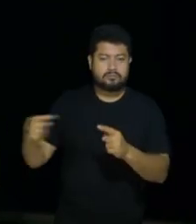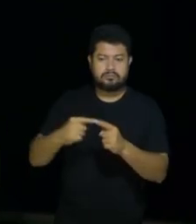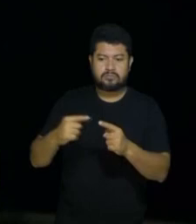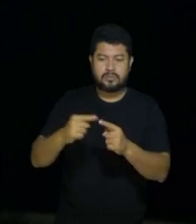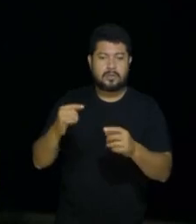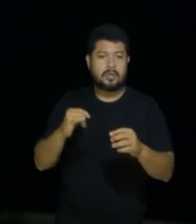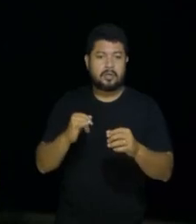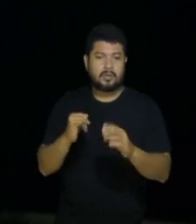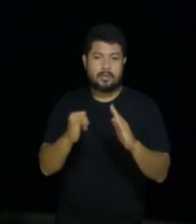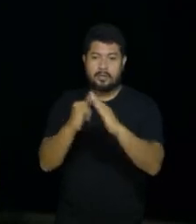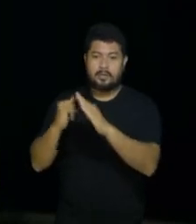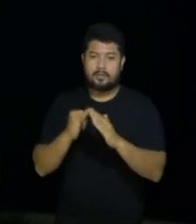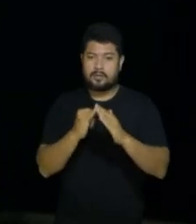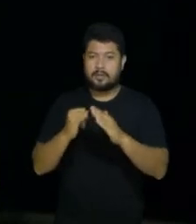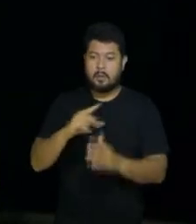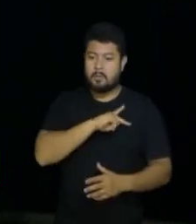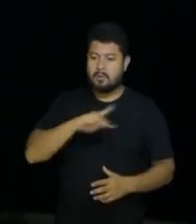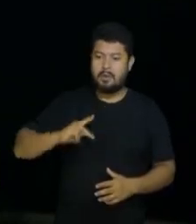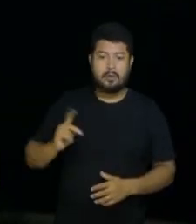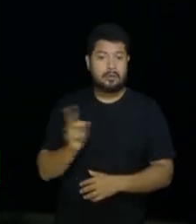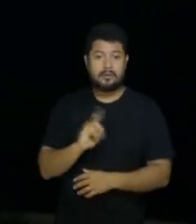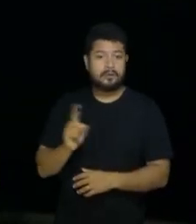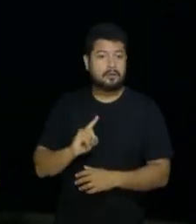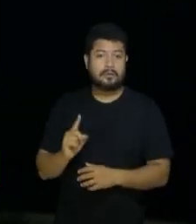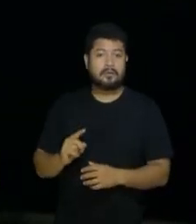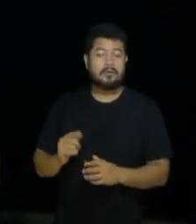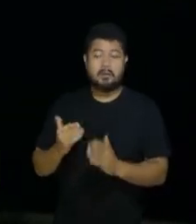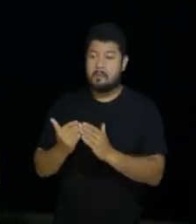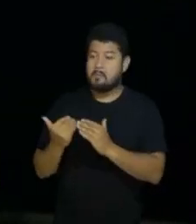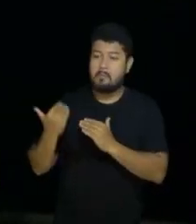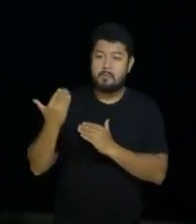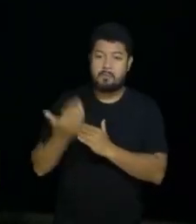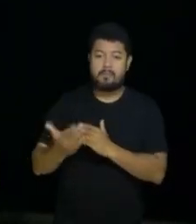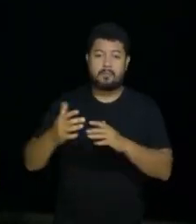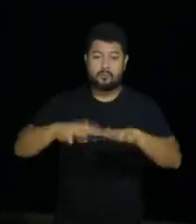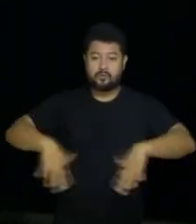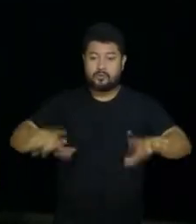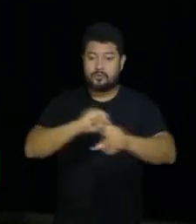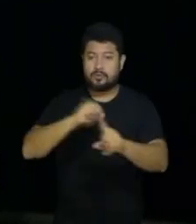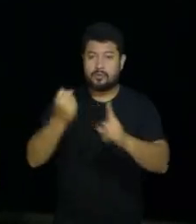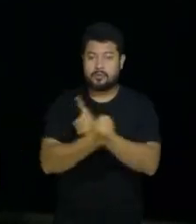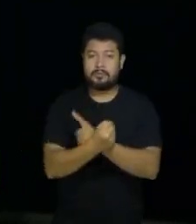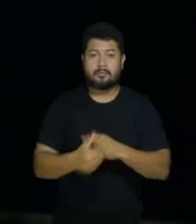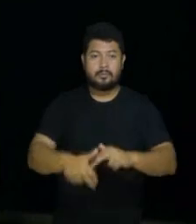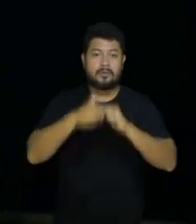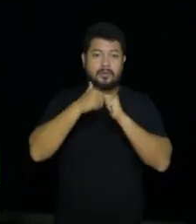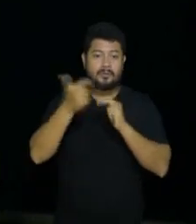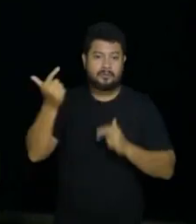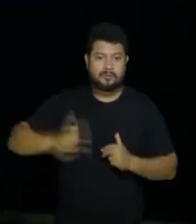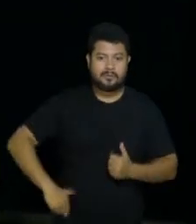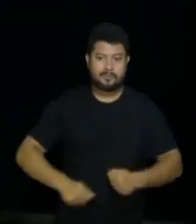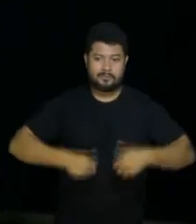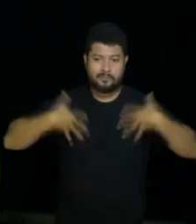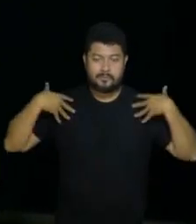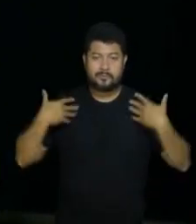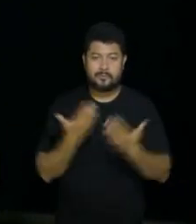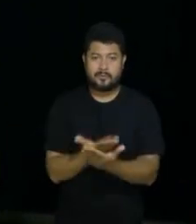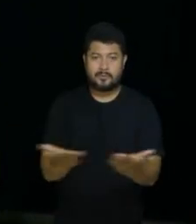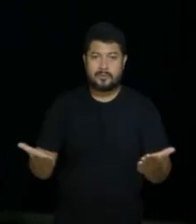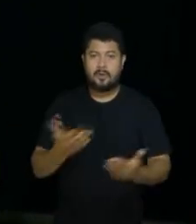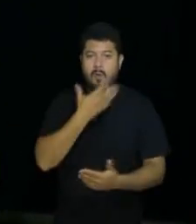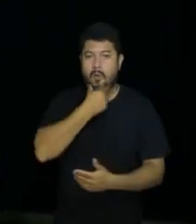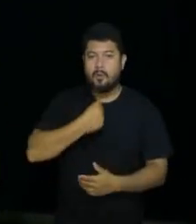catarinense. Eu quero, senhor presidente, então, deixar a minha homenagem a esses homens e mulheres, heróis e